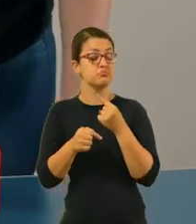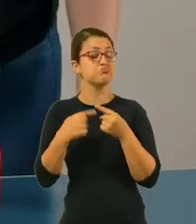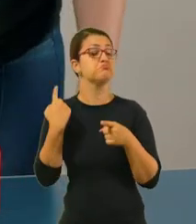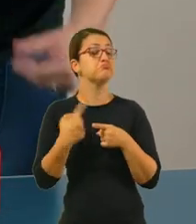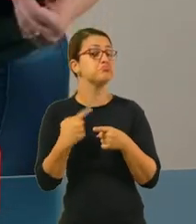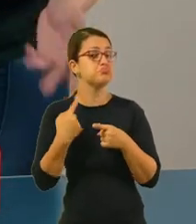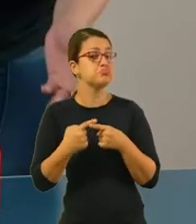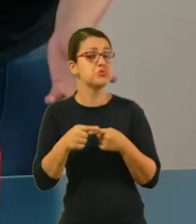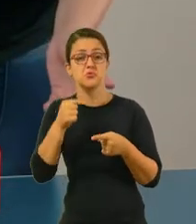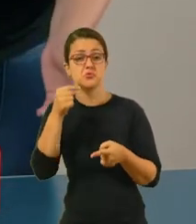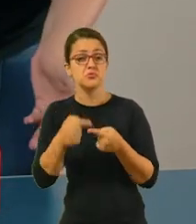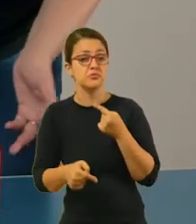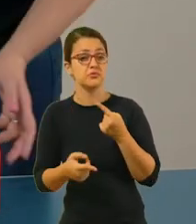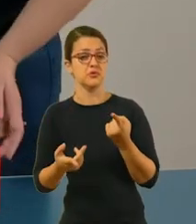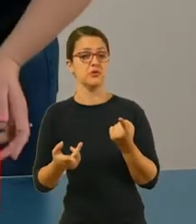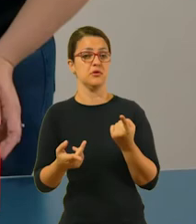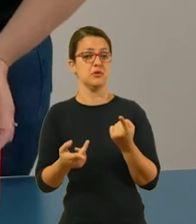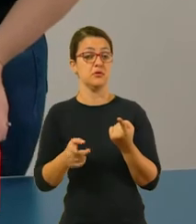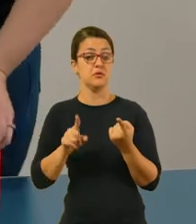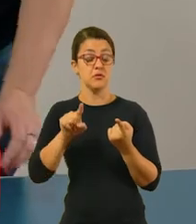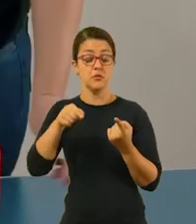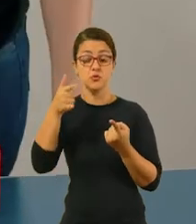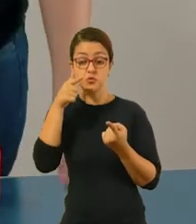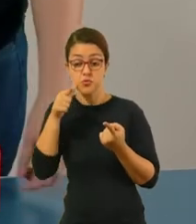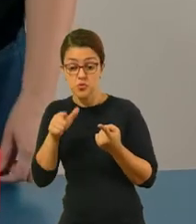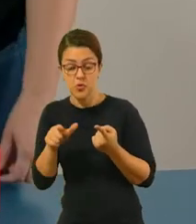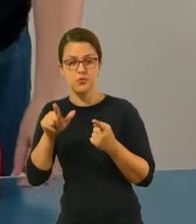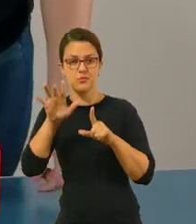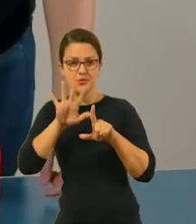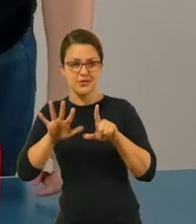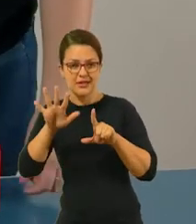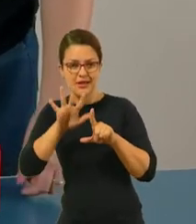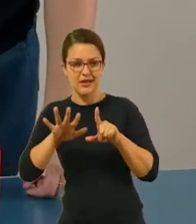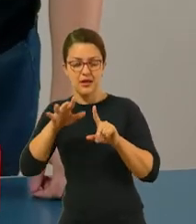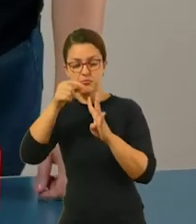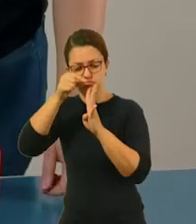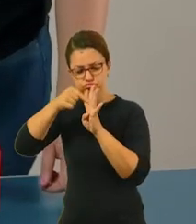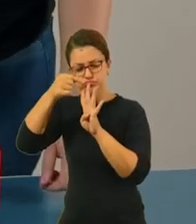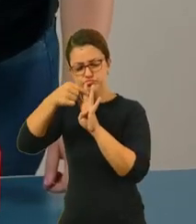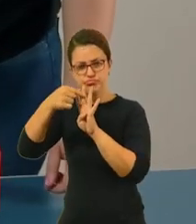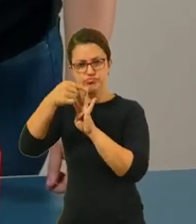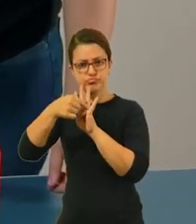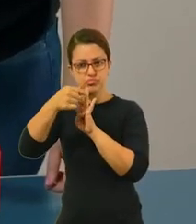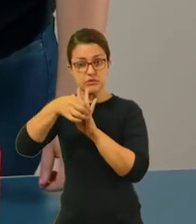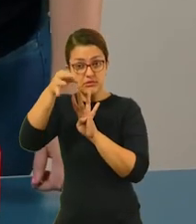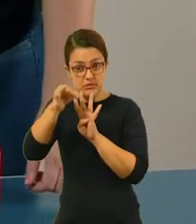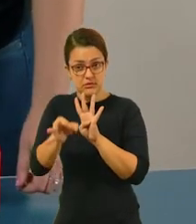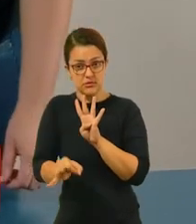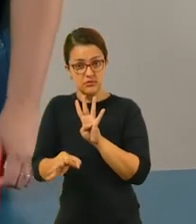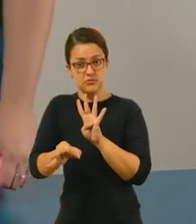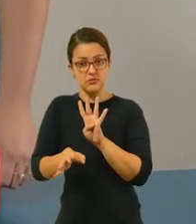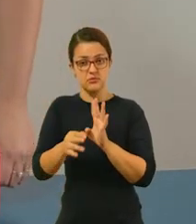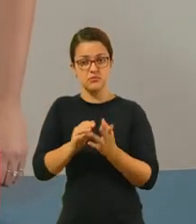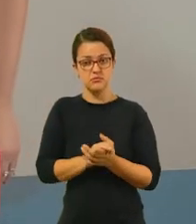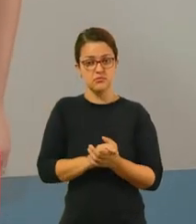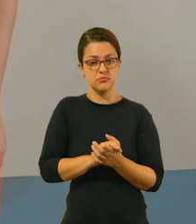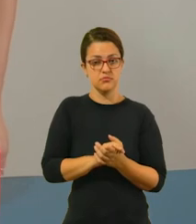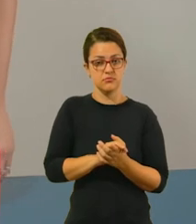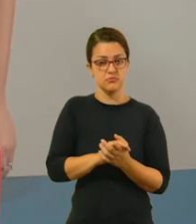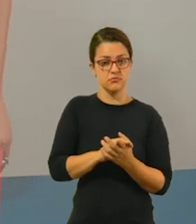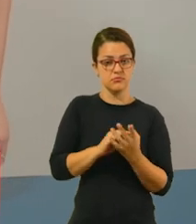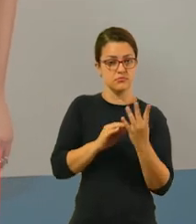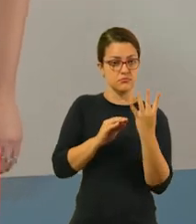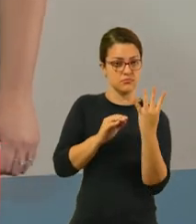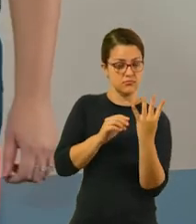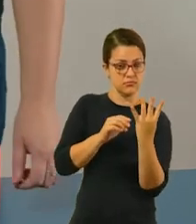e explicar por que é o intruso. E depois desenhar novamente um ábaco de forma correta. Então você